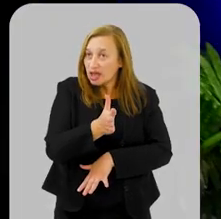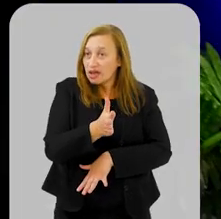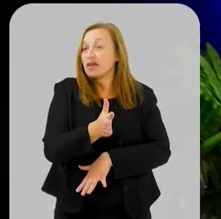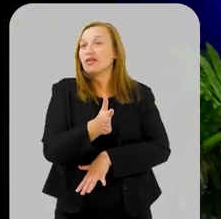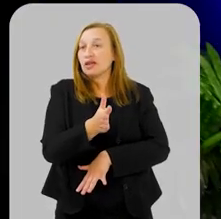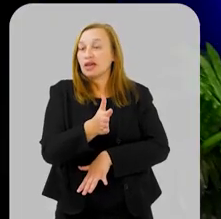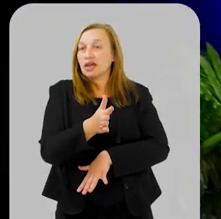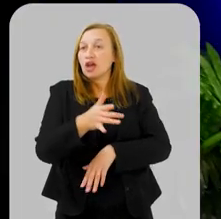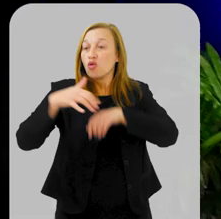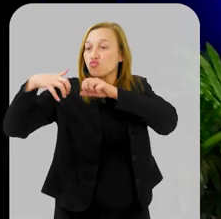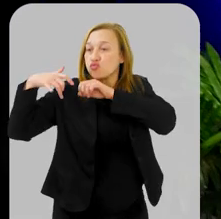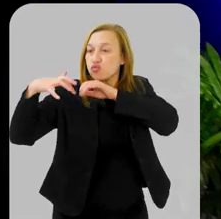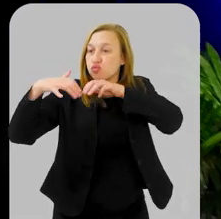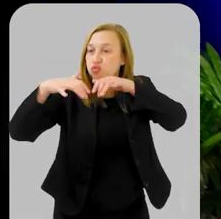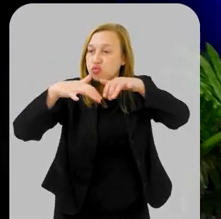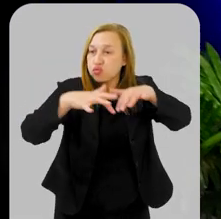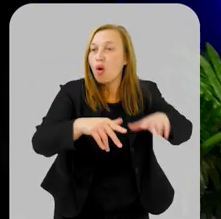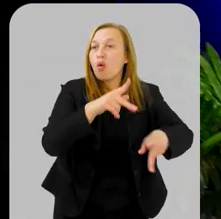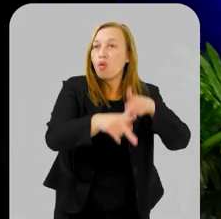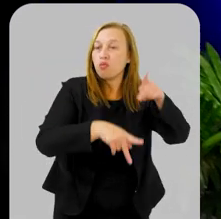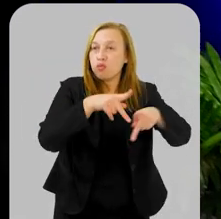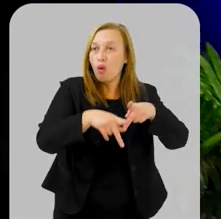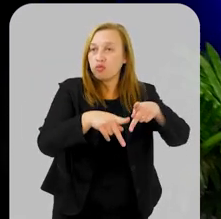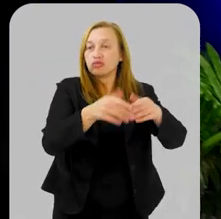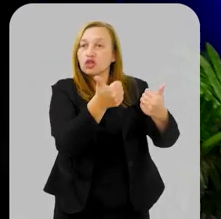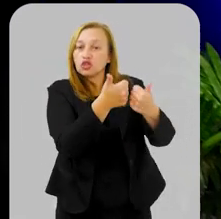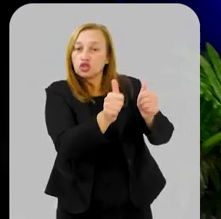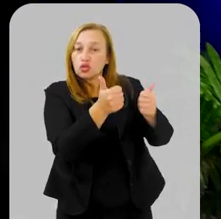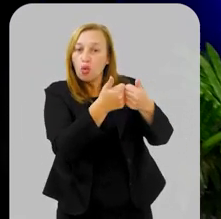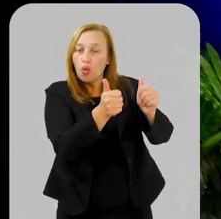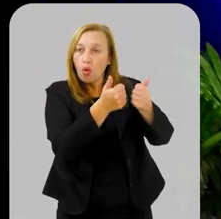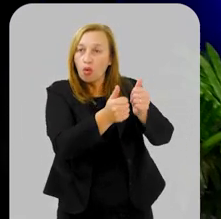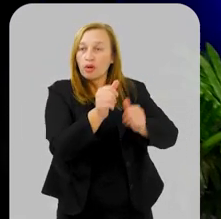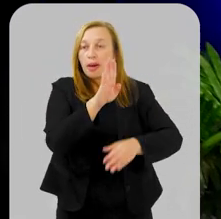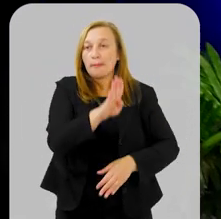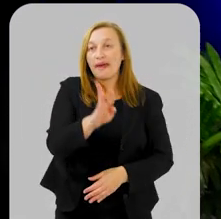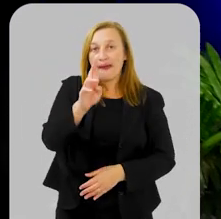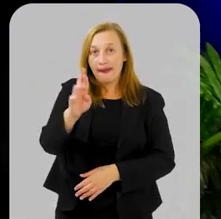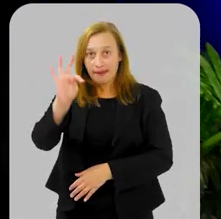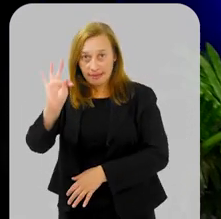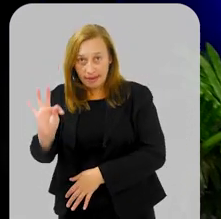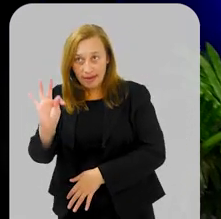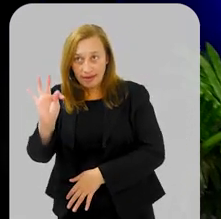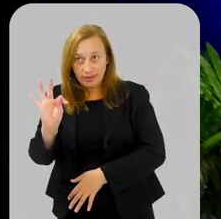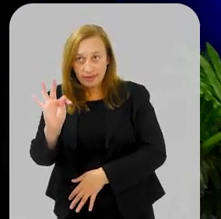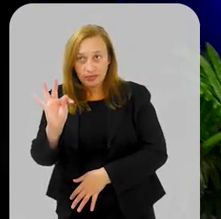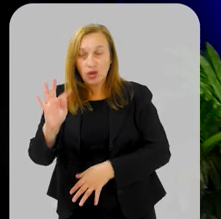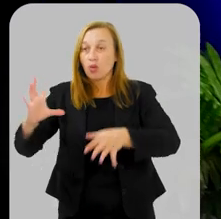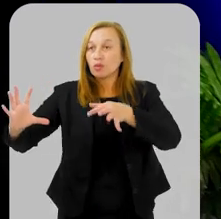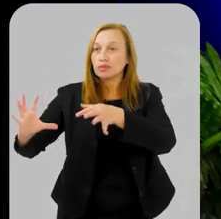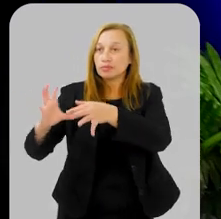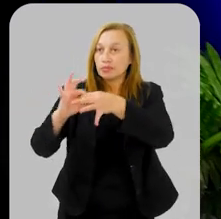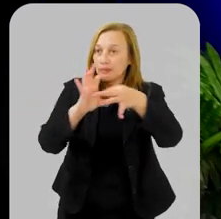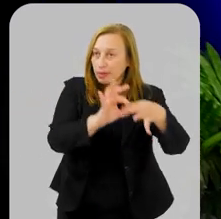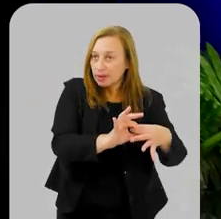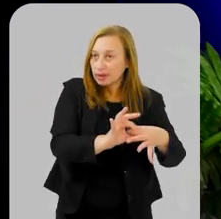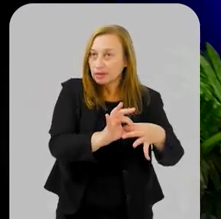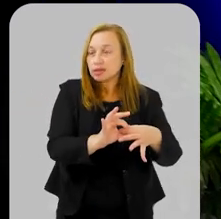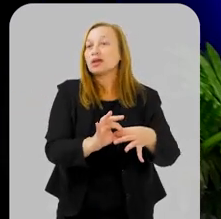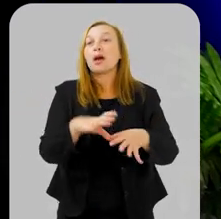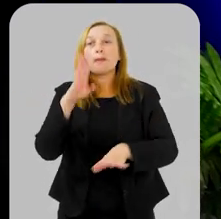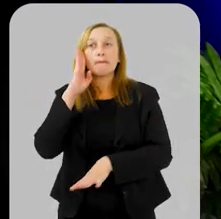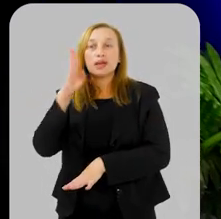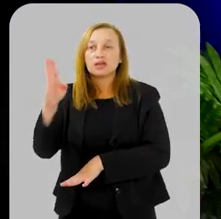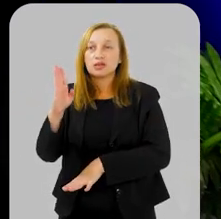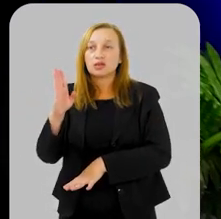já está recebendo toda a população que se desloca de ônibus pelo sistema BRT, né? Faz a